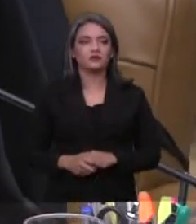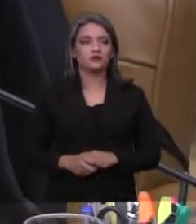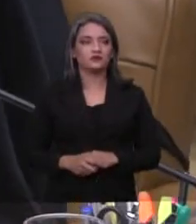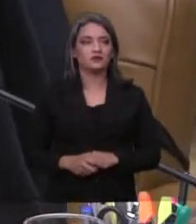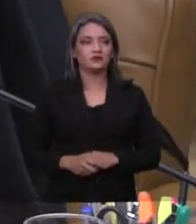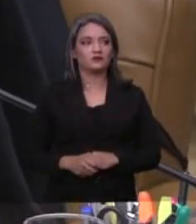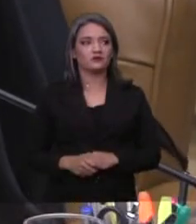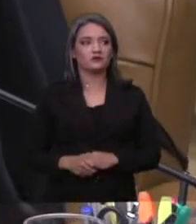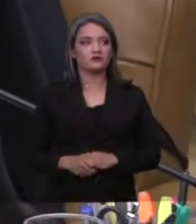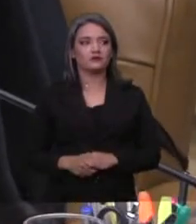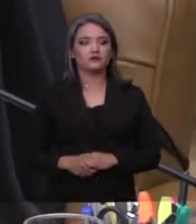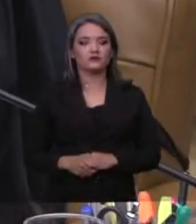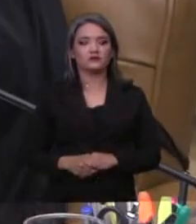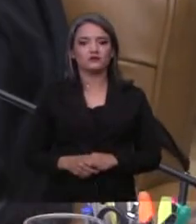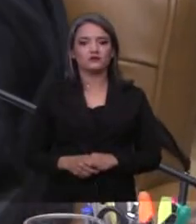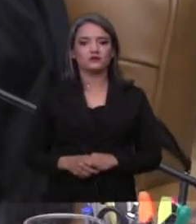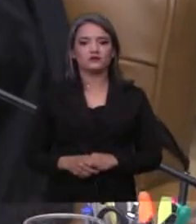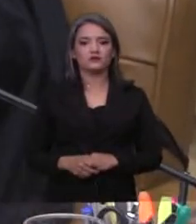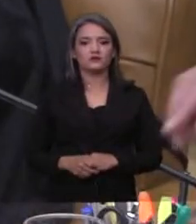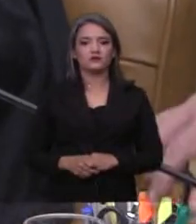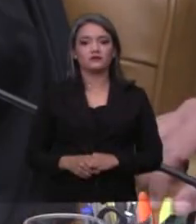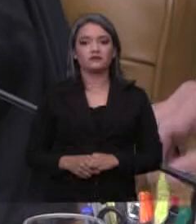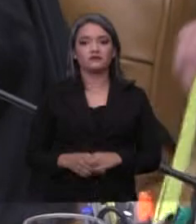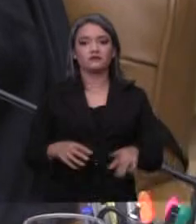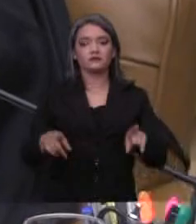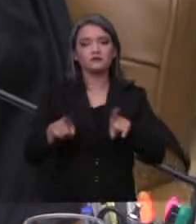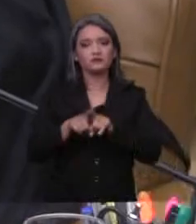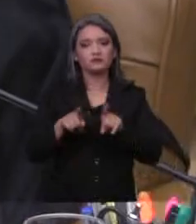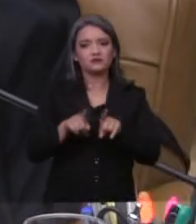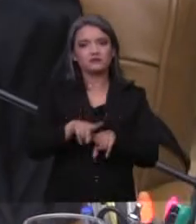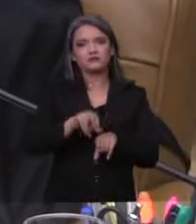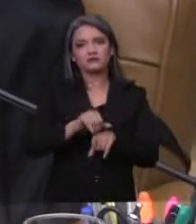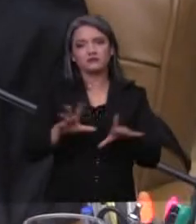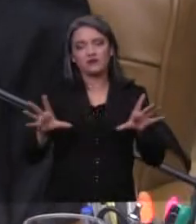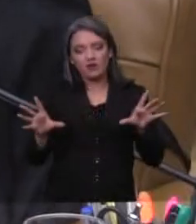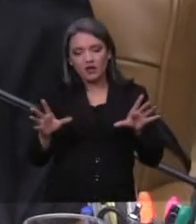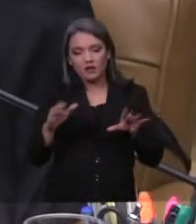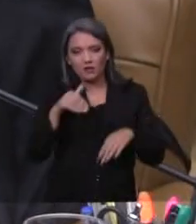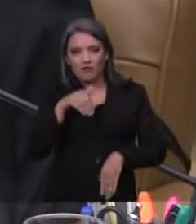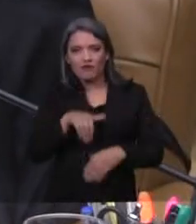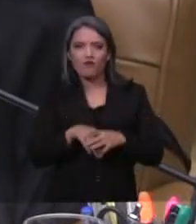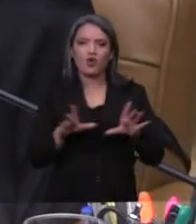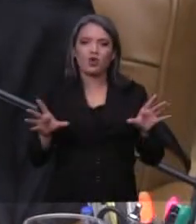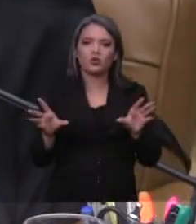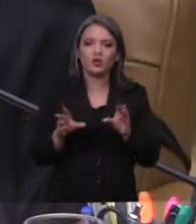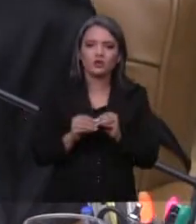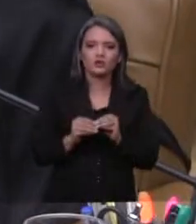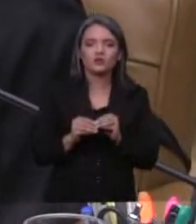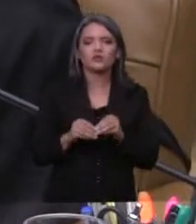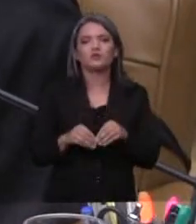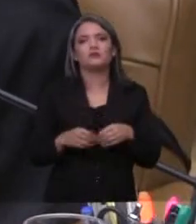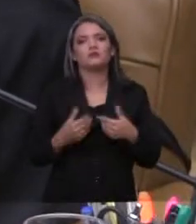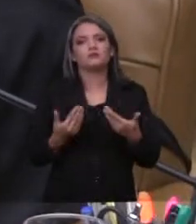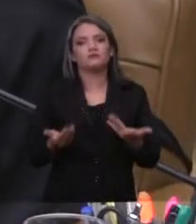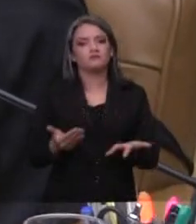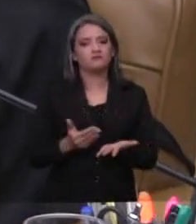Senhora presidente, também farei um resumo do meu voto e inicio